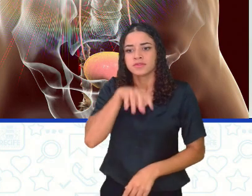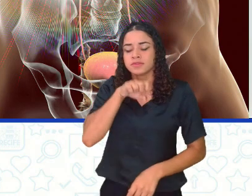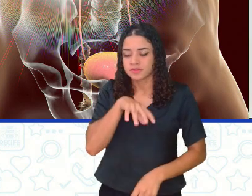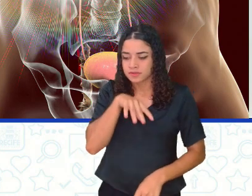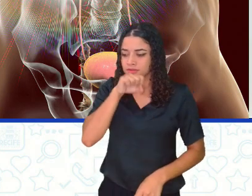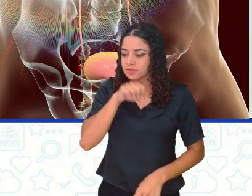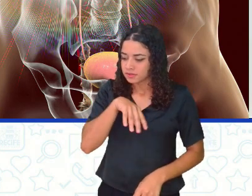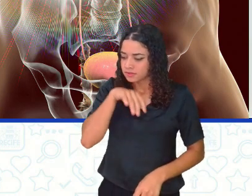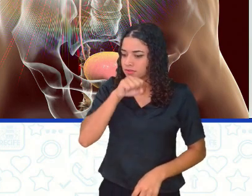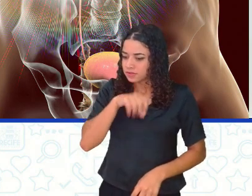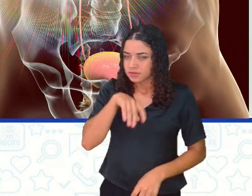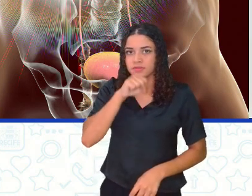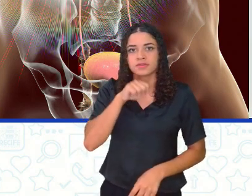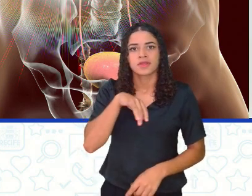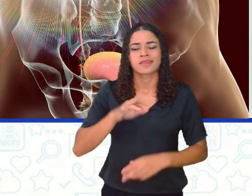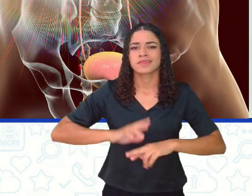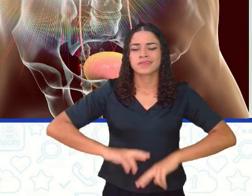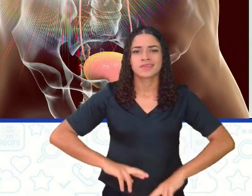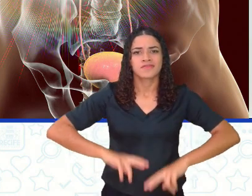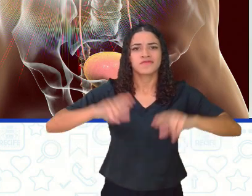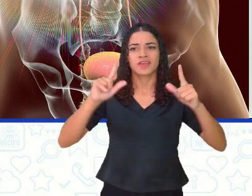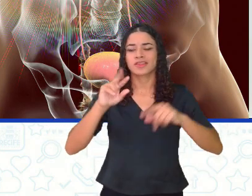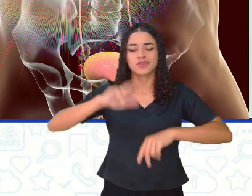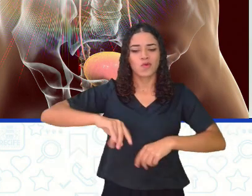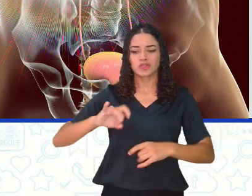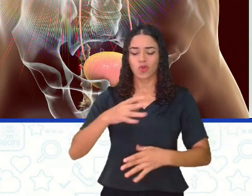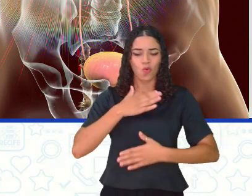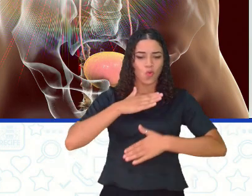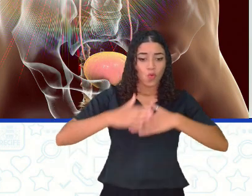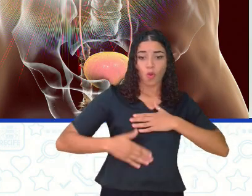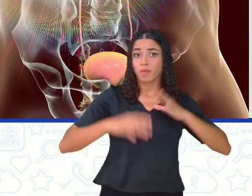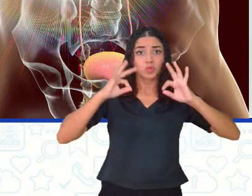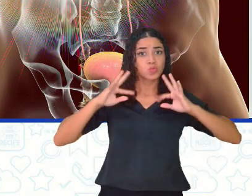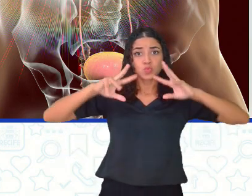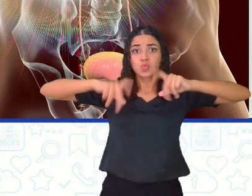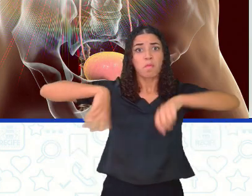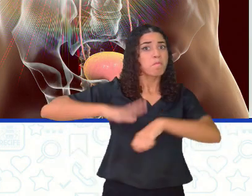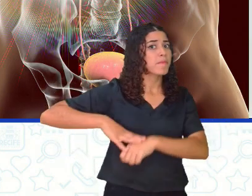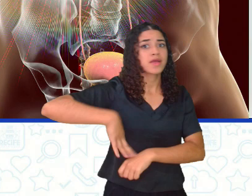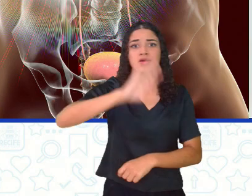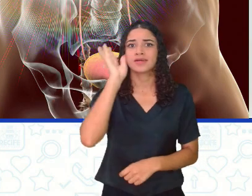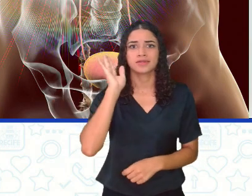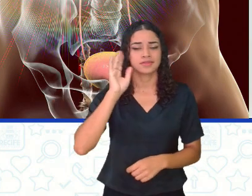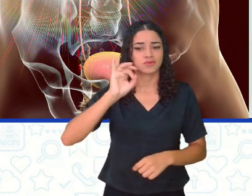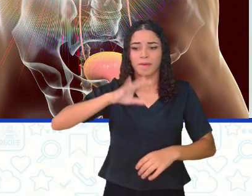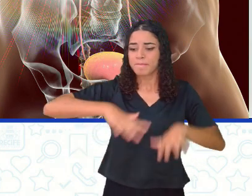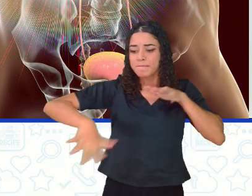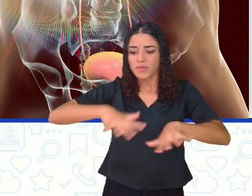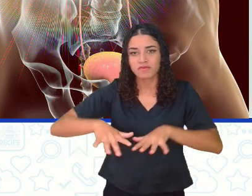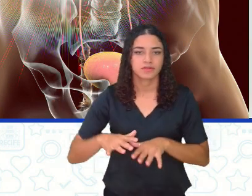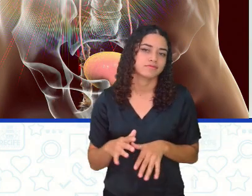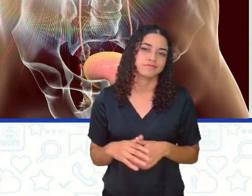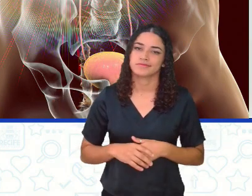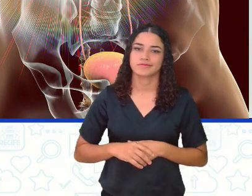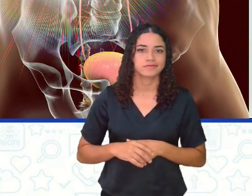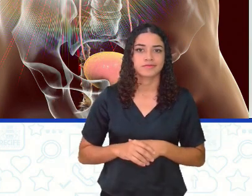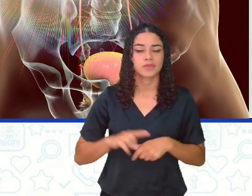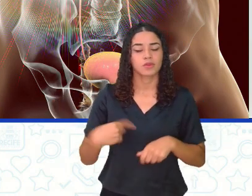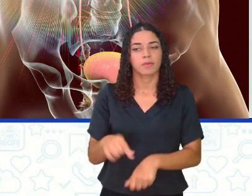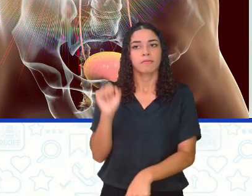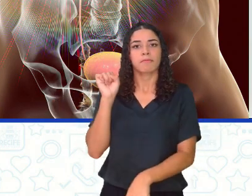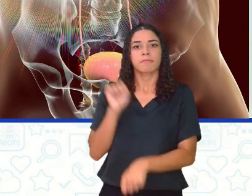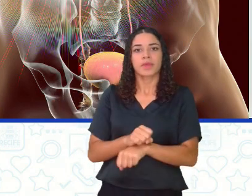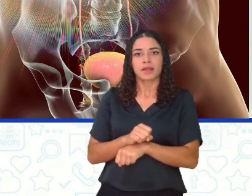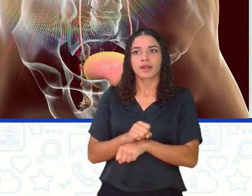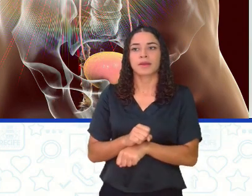respiração, todo o meu corpo, né? Não só foi um movimento, não, foi algo bem maior do que o movimento. E que a gente, quando para, acha